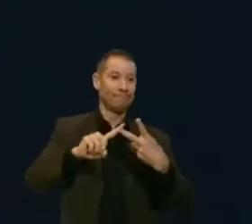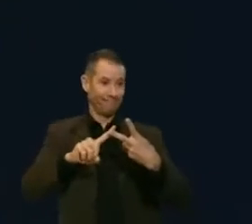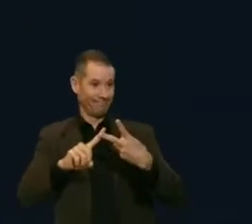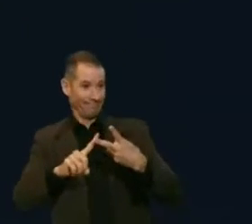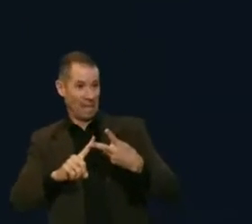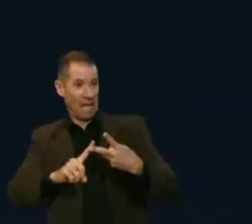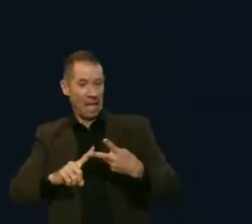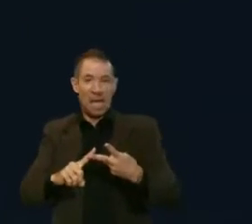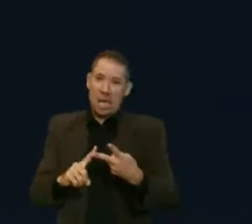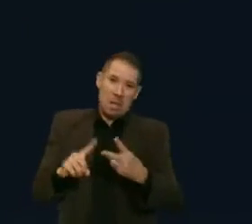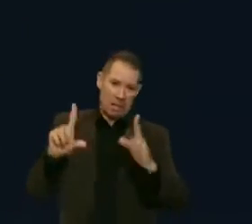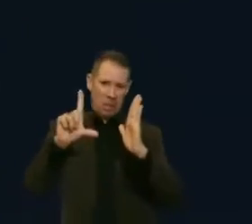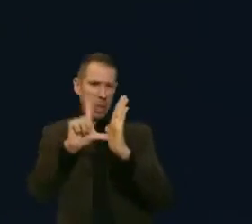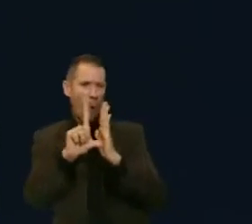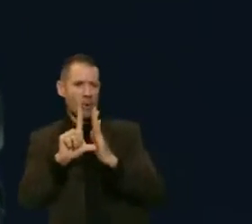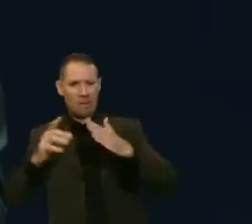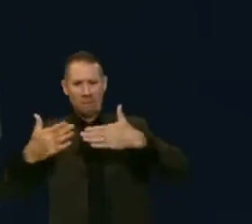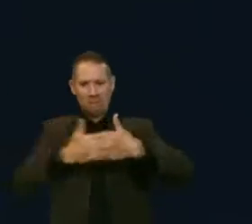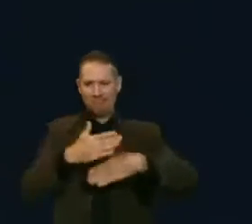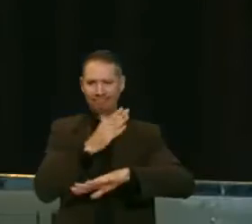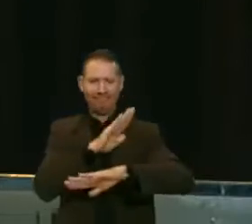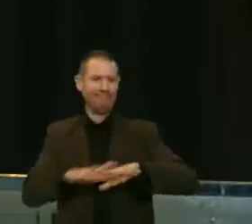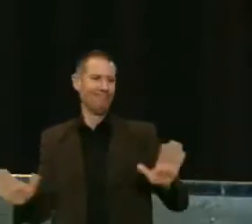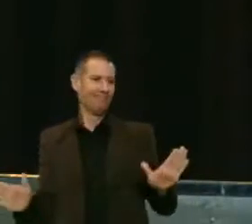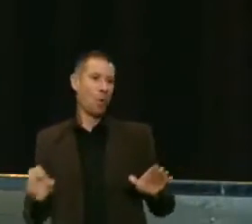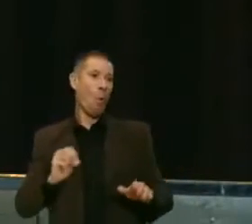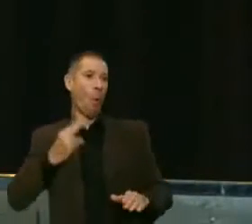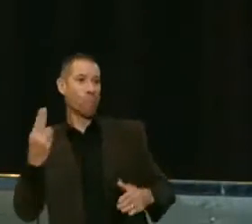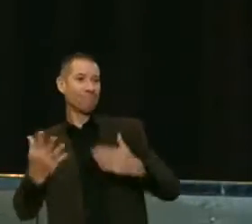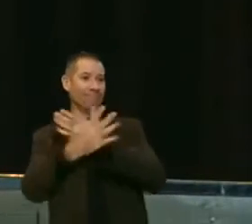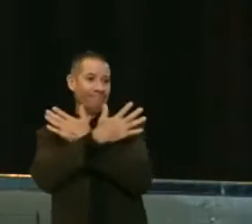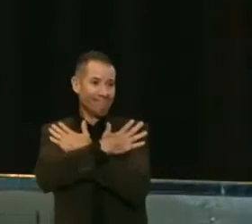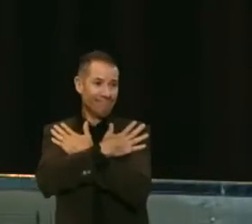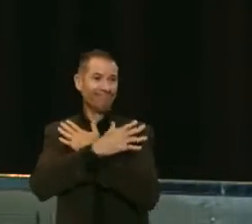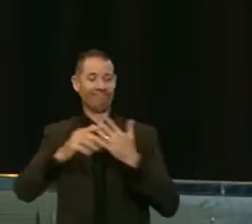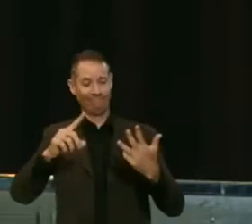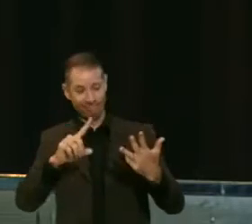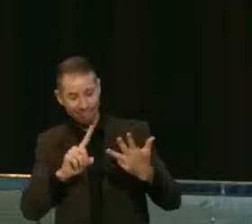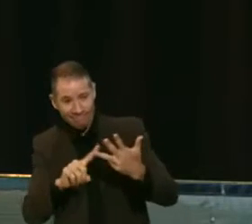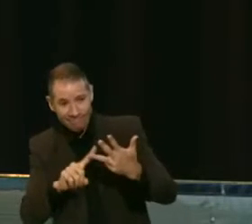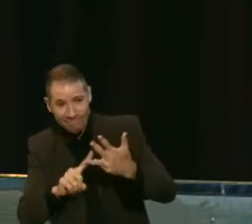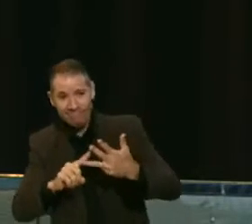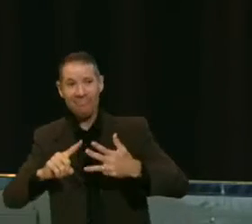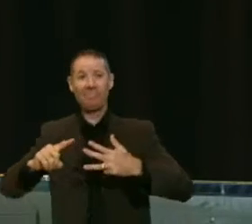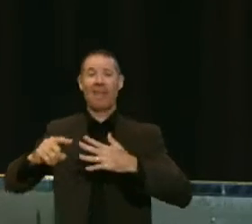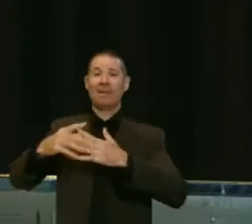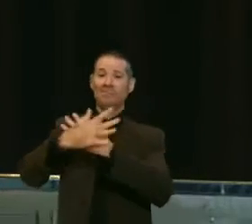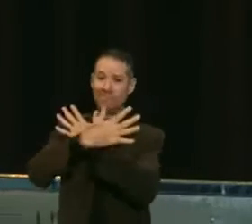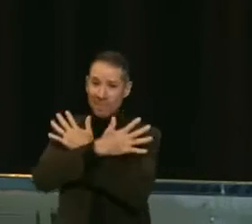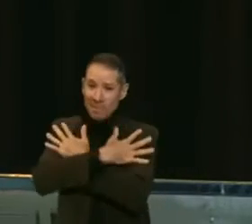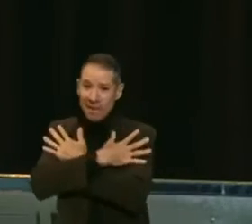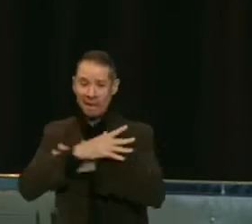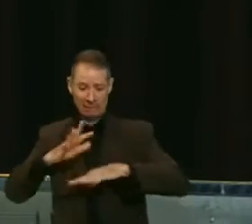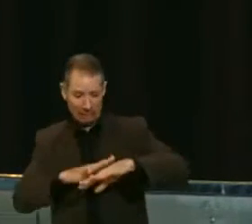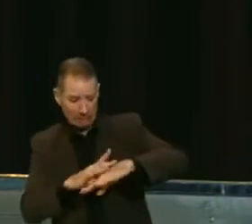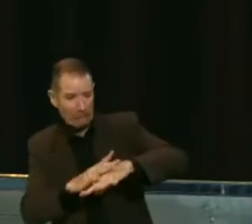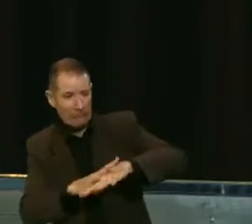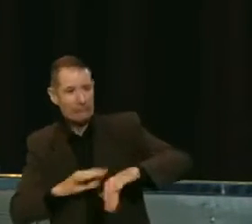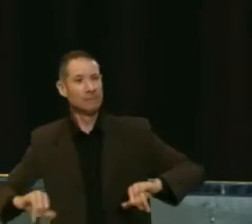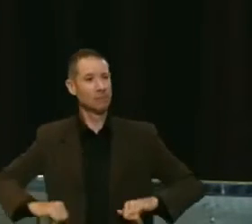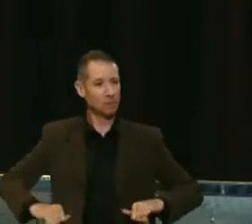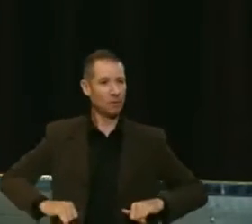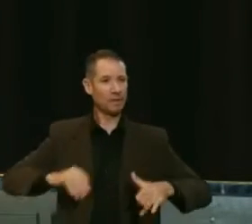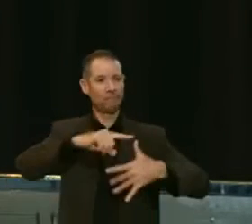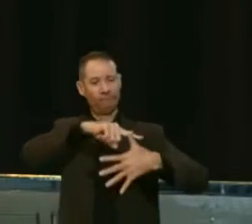negócio, você perdeu o teu emprego, você está doente, você está sofrendo. E muitas